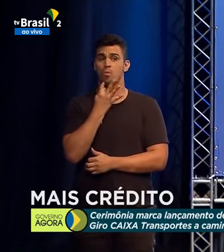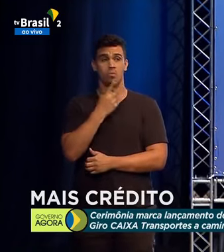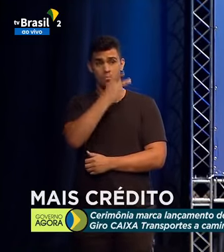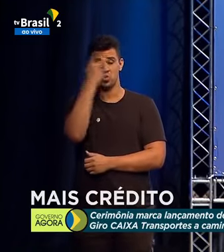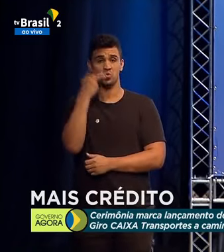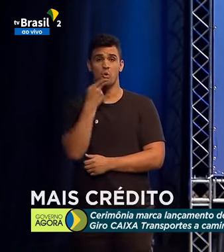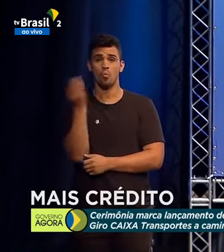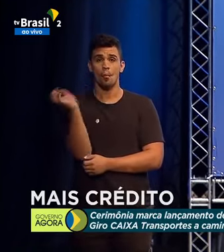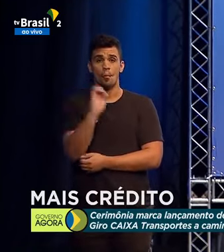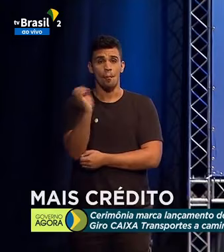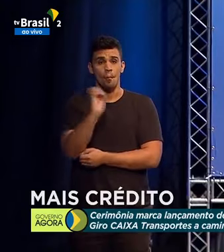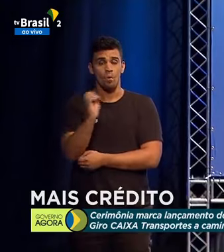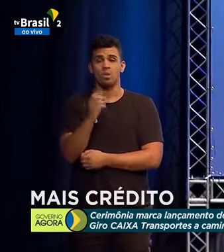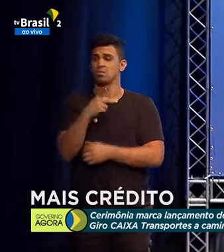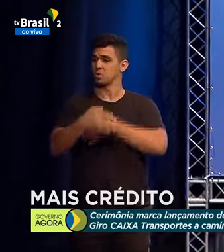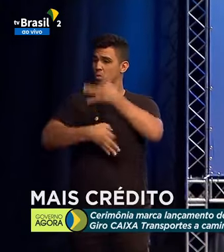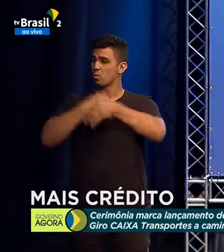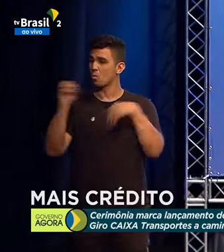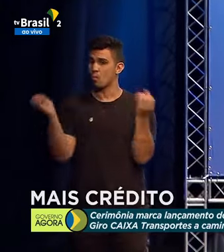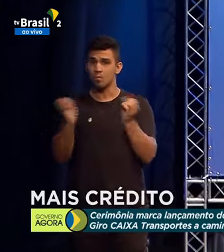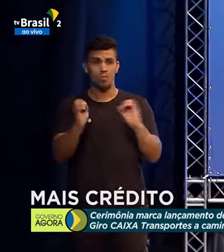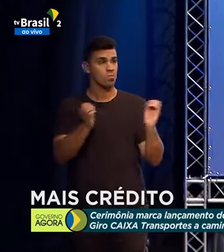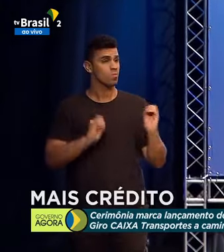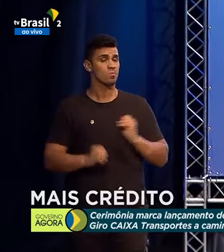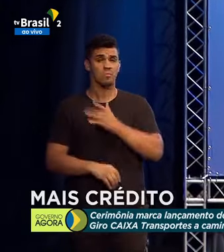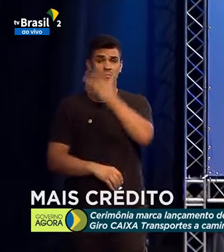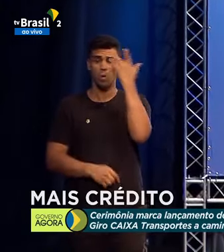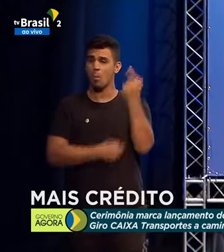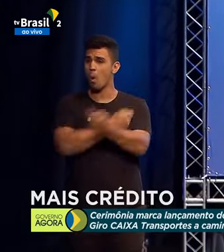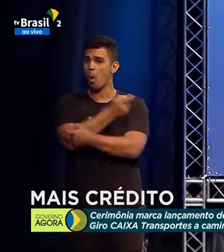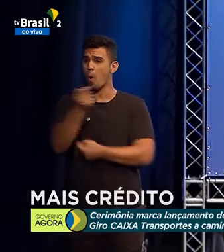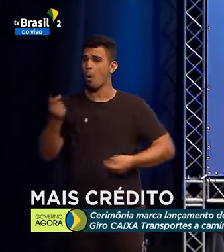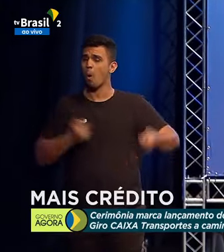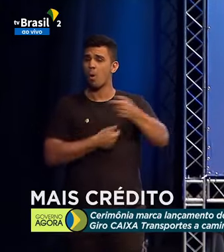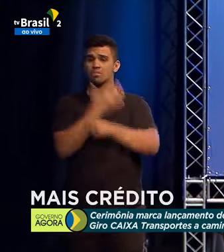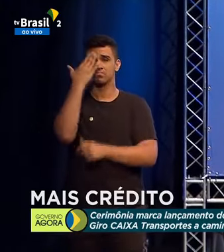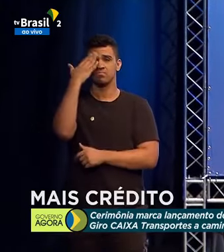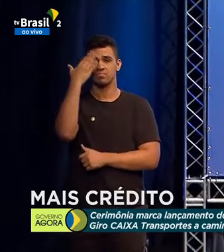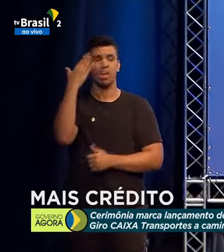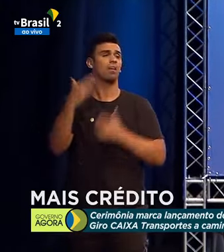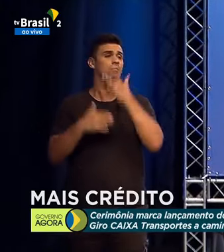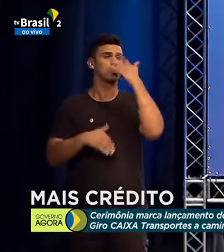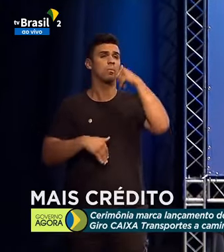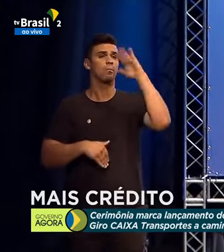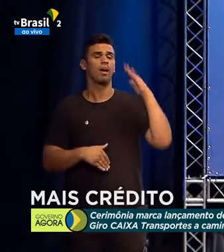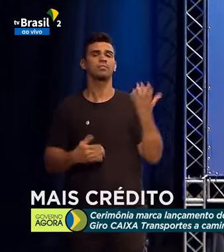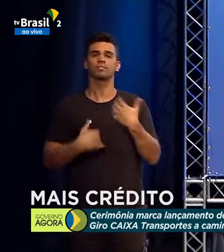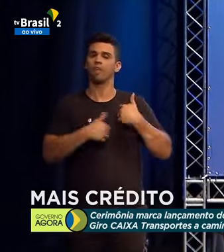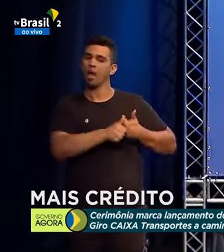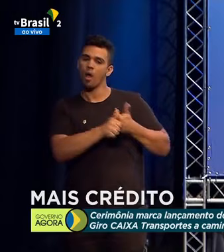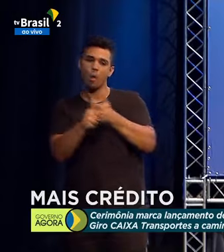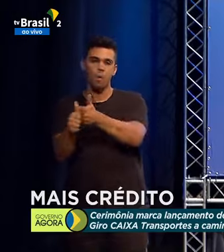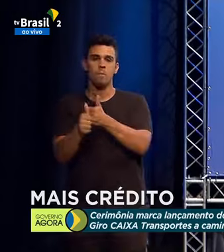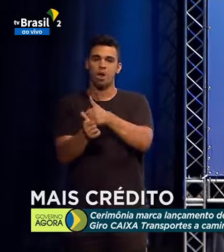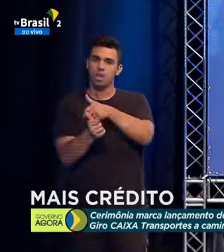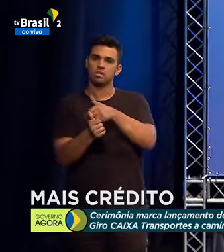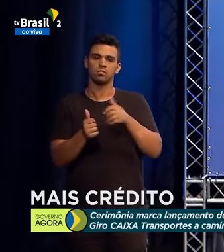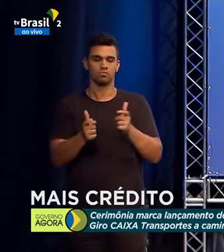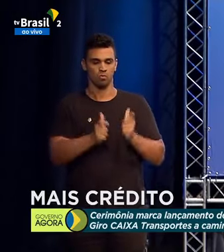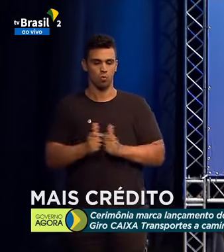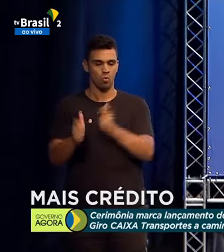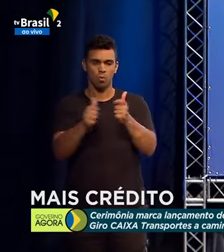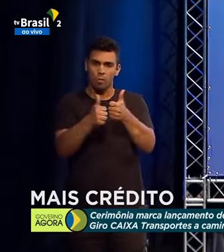fala, ninguém comenta, pouca gente sabe, nem os mais atentos. Nem aquelas pessoas que acompanham o setor mais de